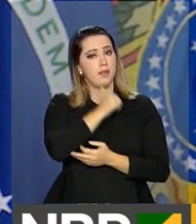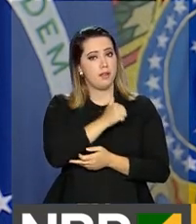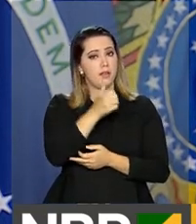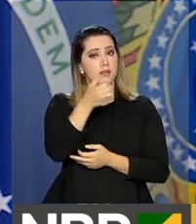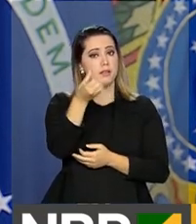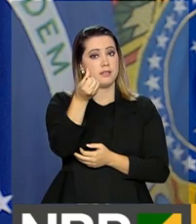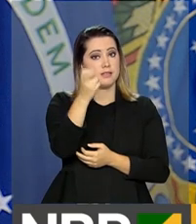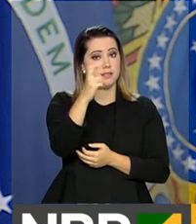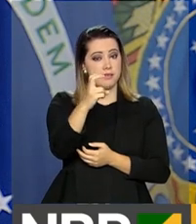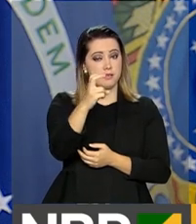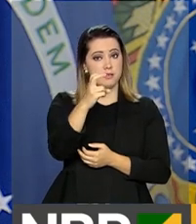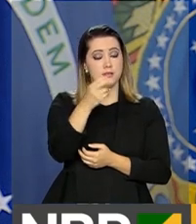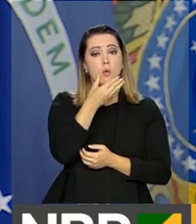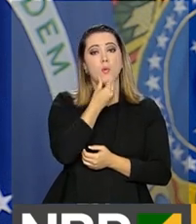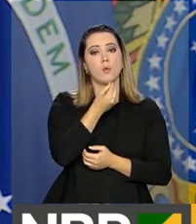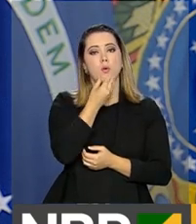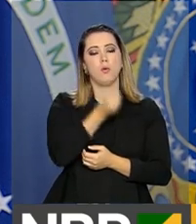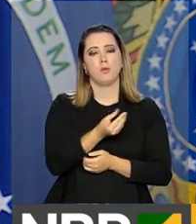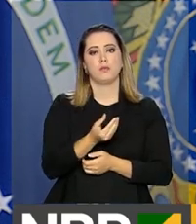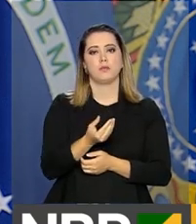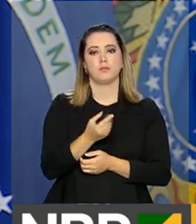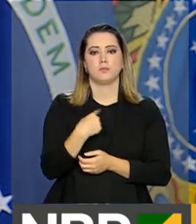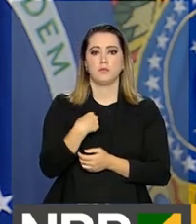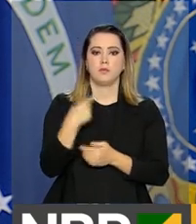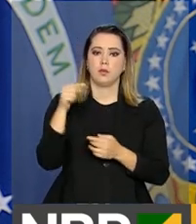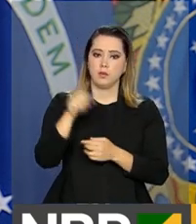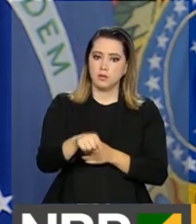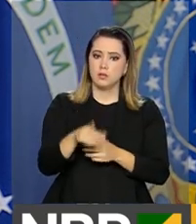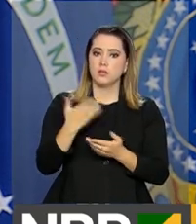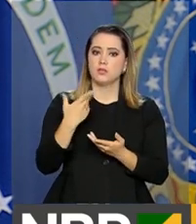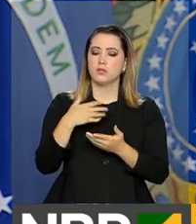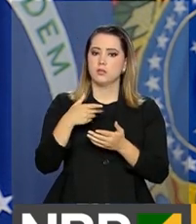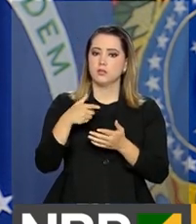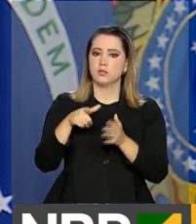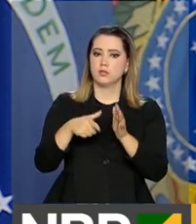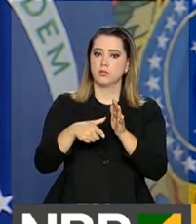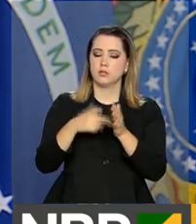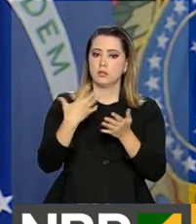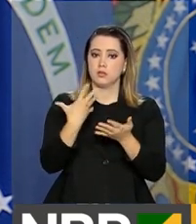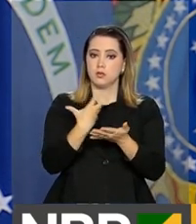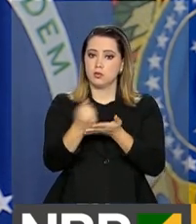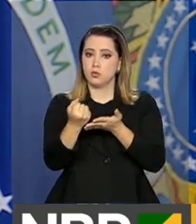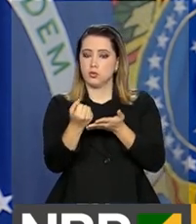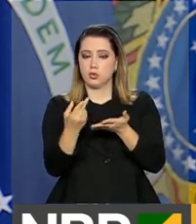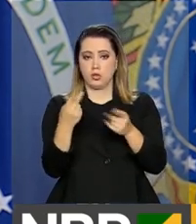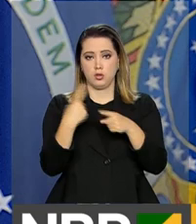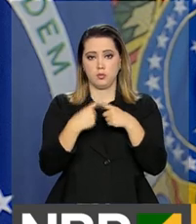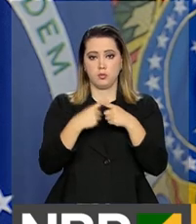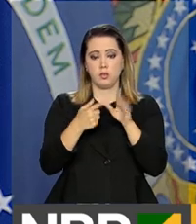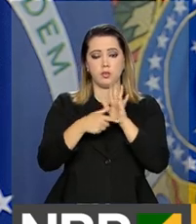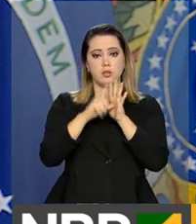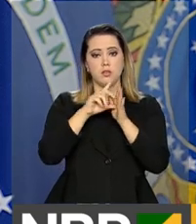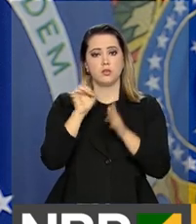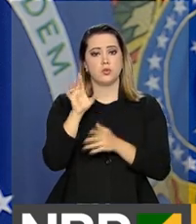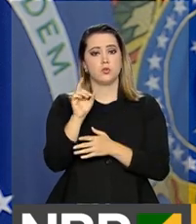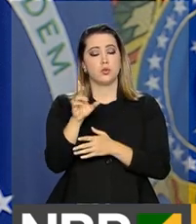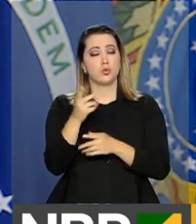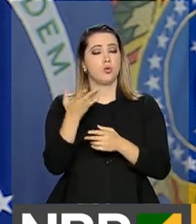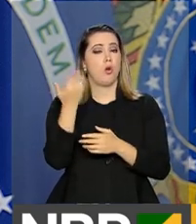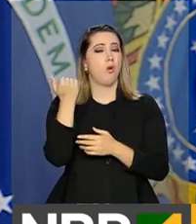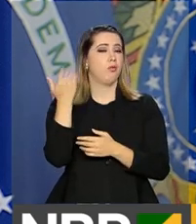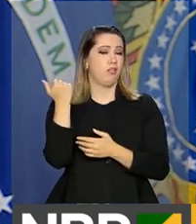para os homens eu digo que esta antecipação porque antes só se podia